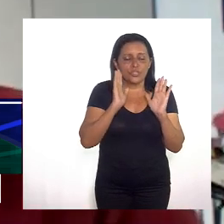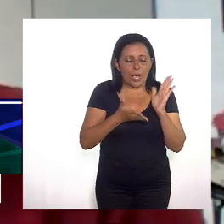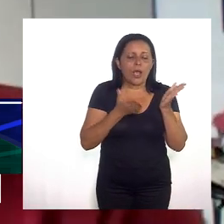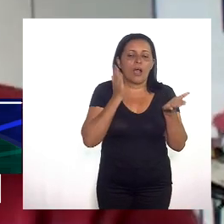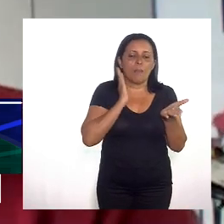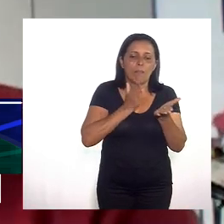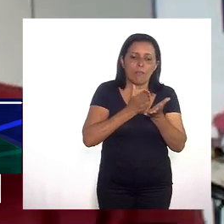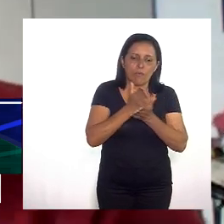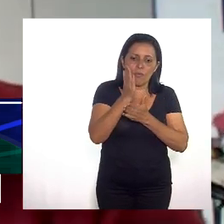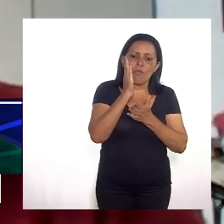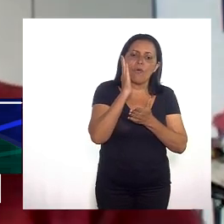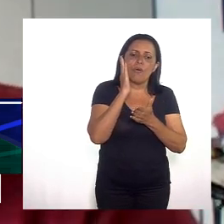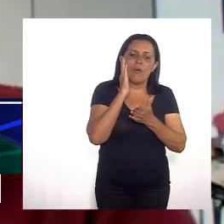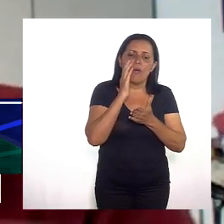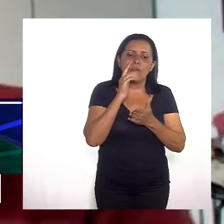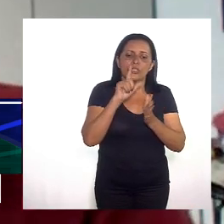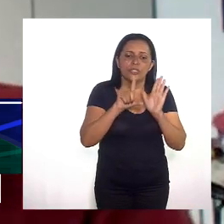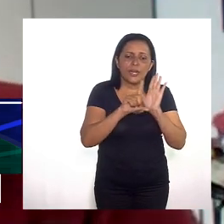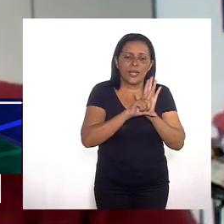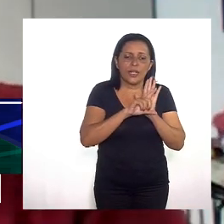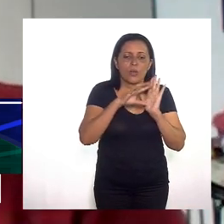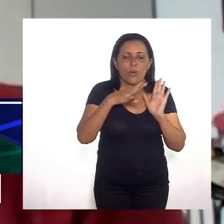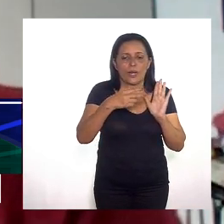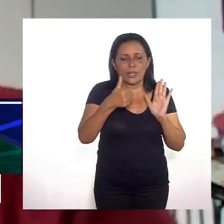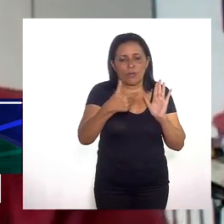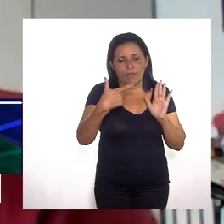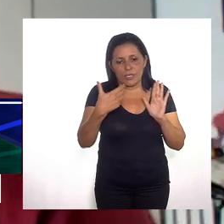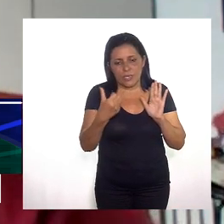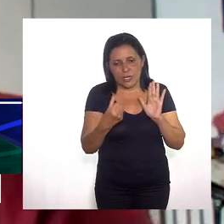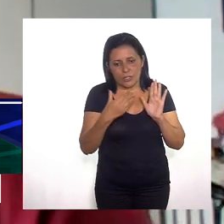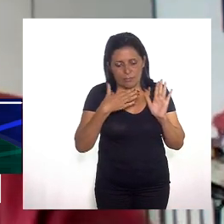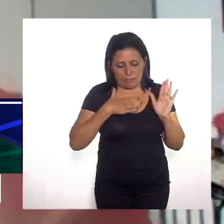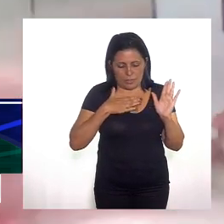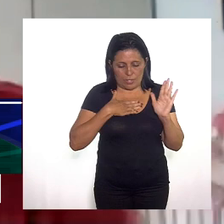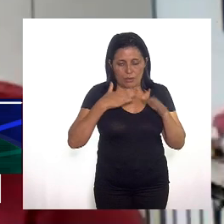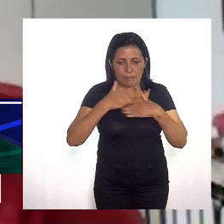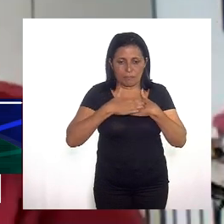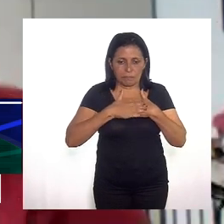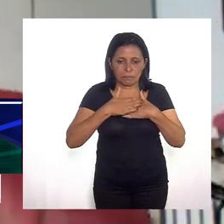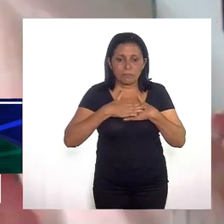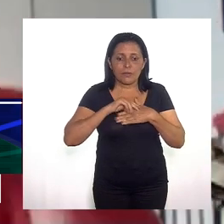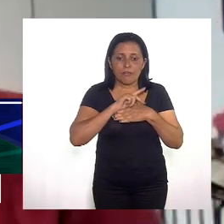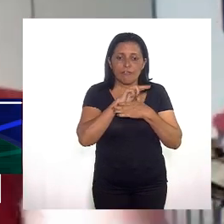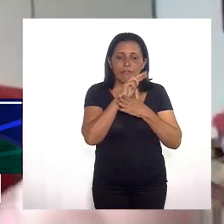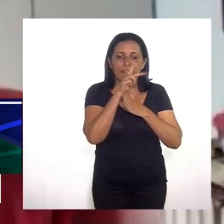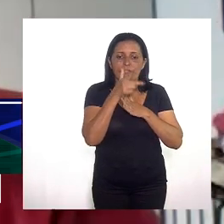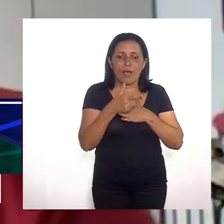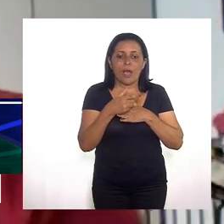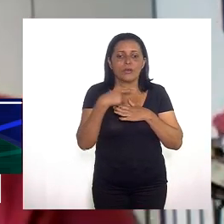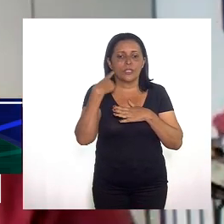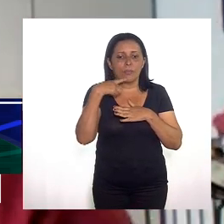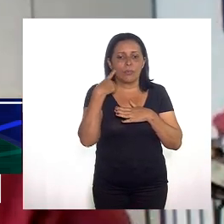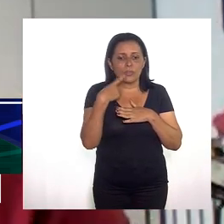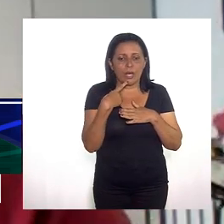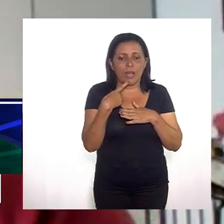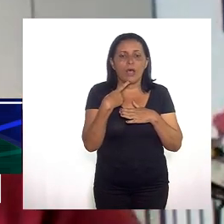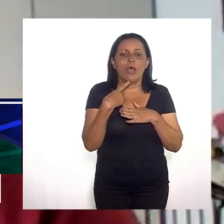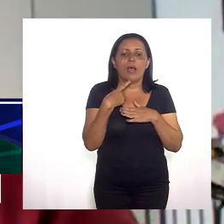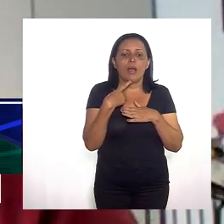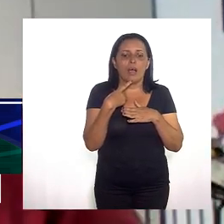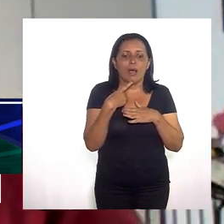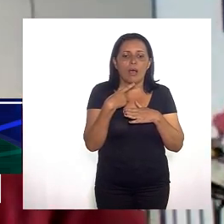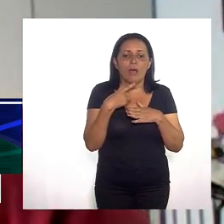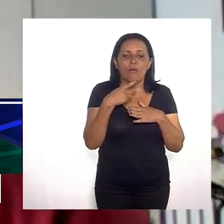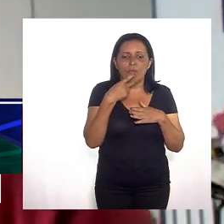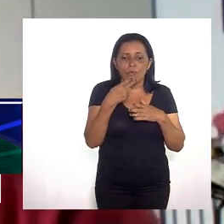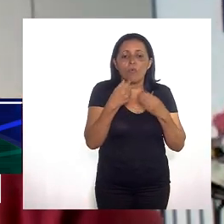passada. Aprovamos o projeto de lei 4126 de minha autoria, e depois vários deputados se somaram e fortaleceram esse projeto como